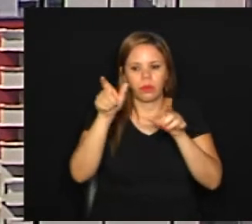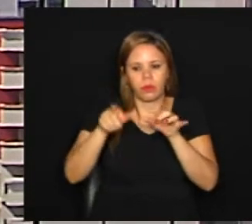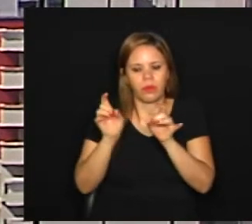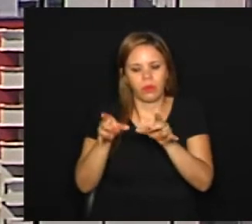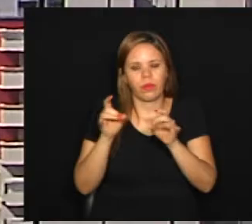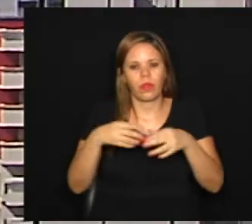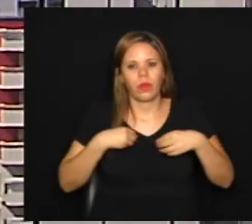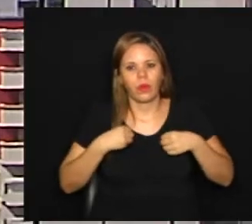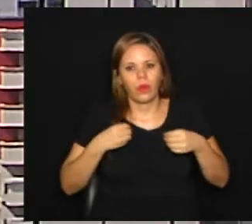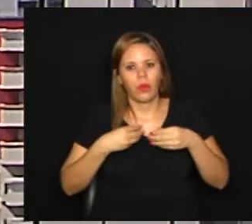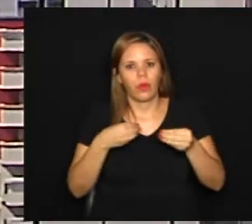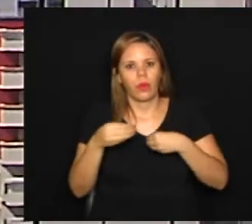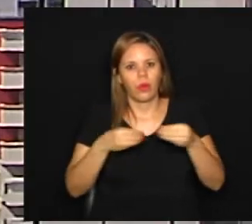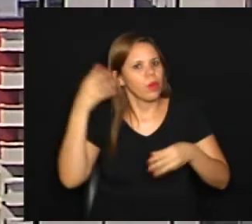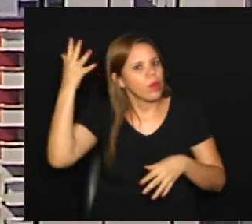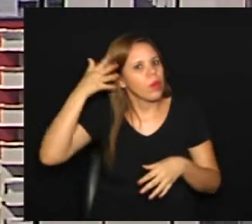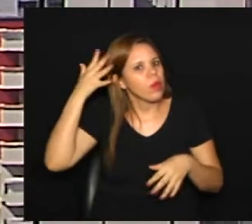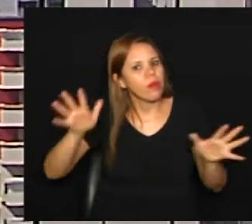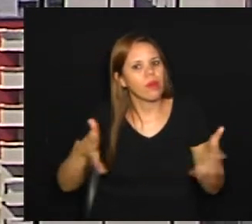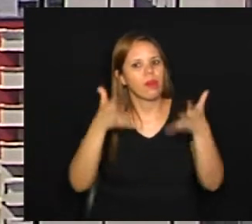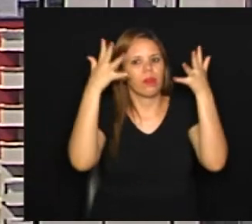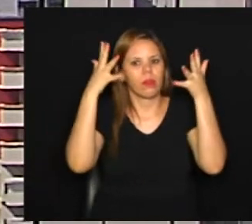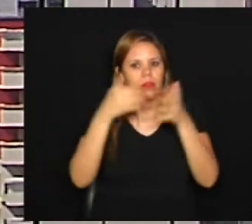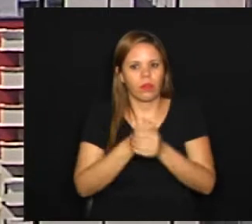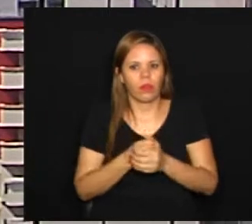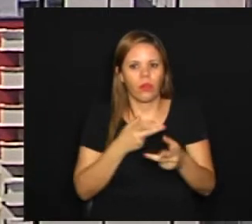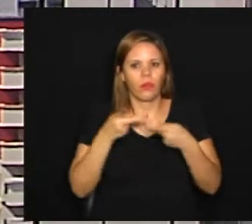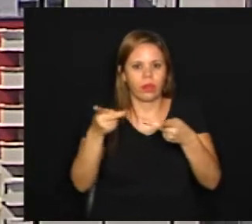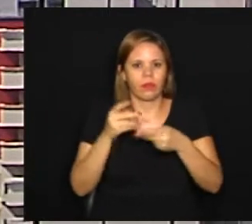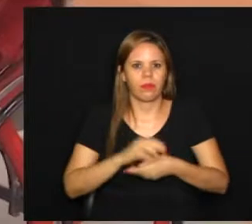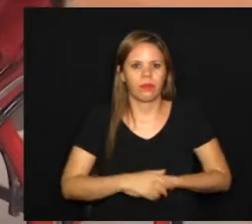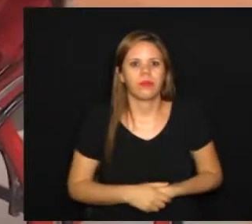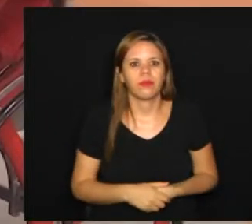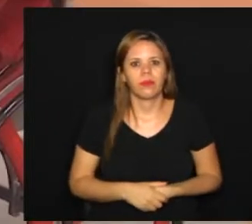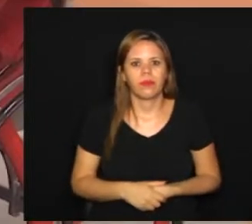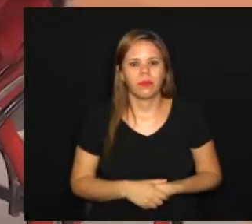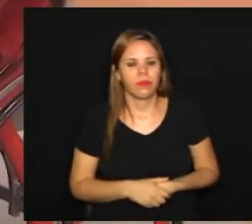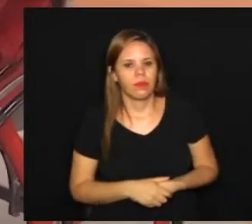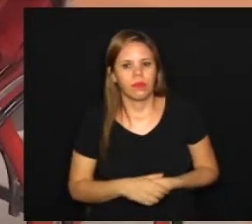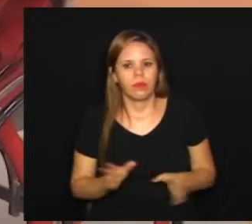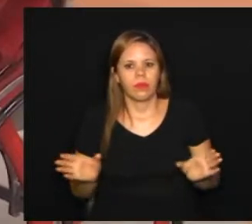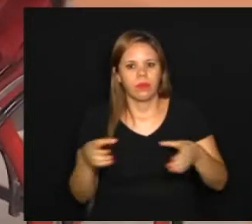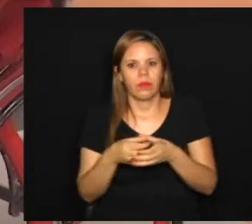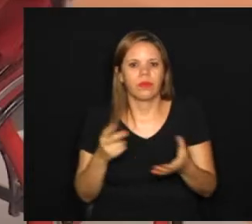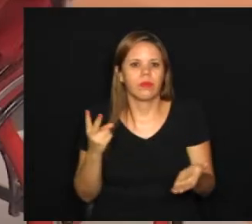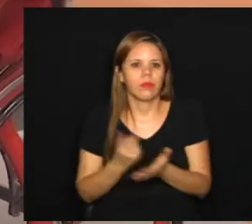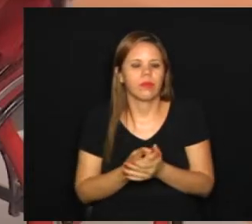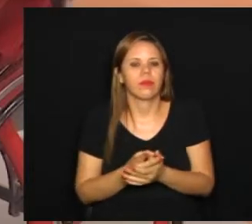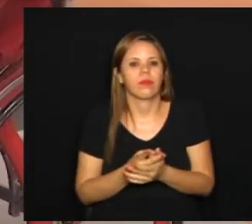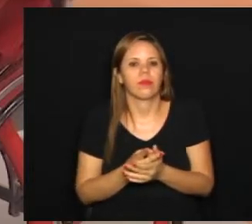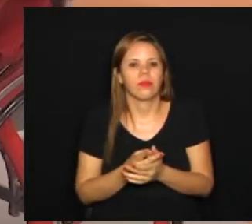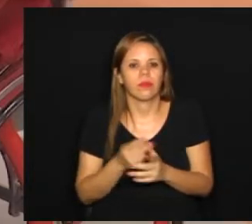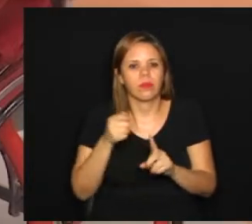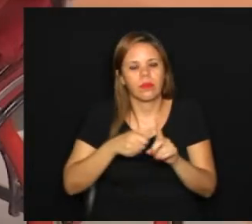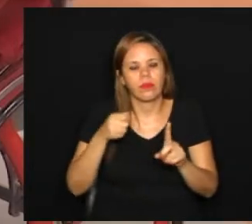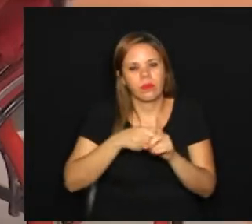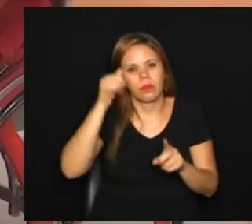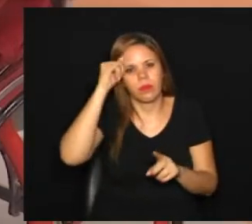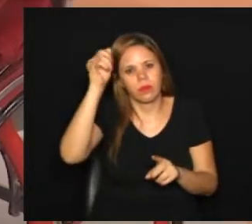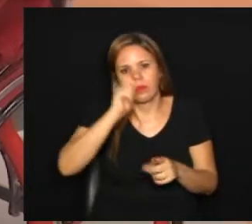panos e palestrante motivacional, foi o convidado. A Comissão Permanente de Políticas de Prevenção às